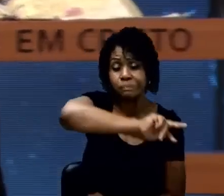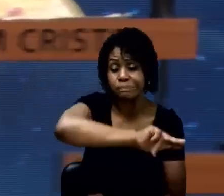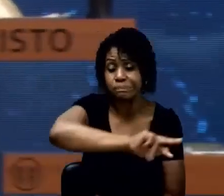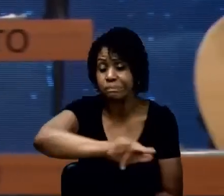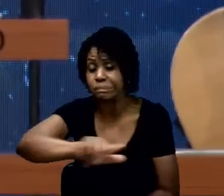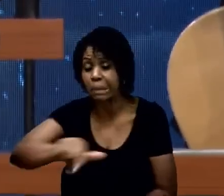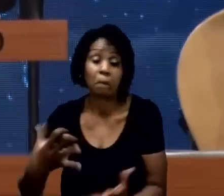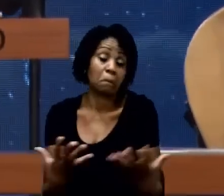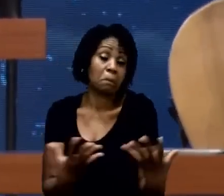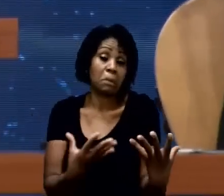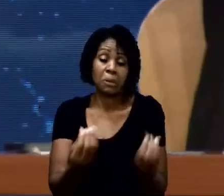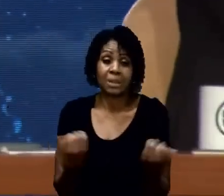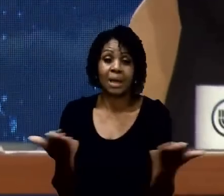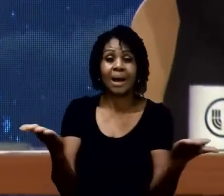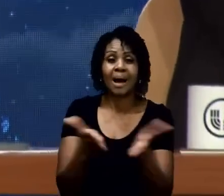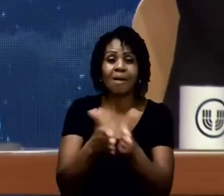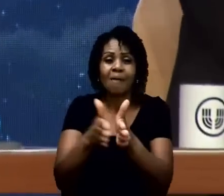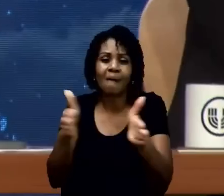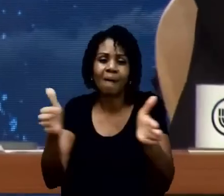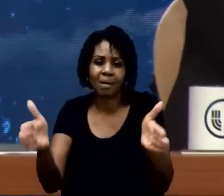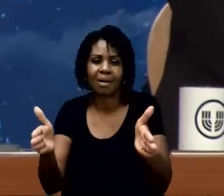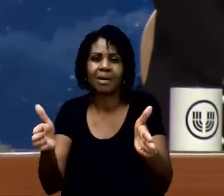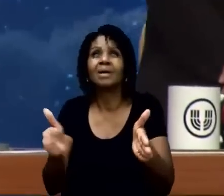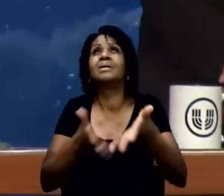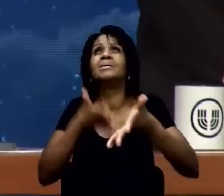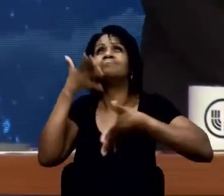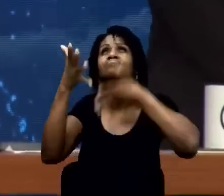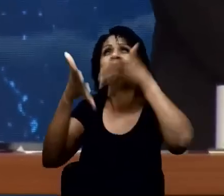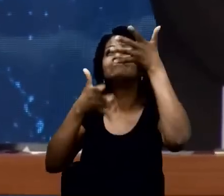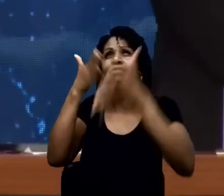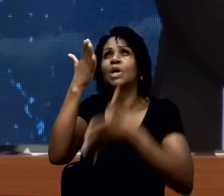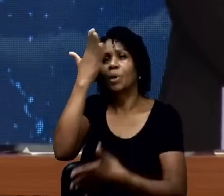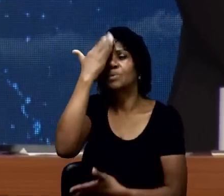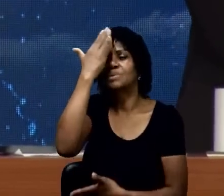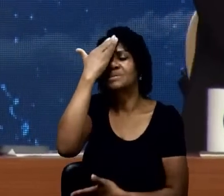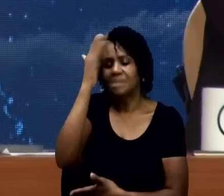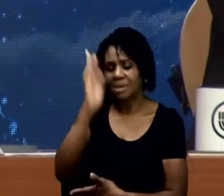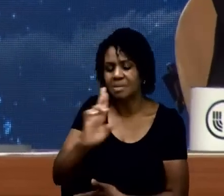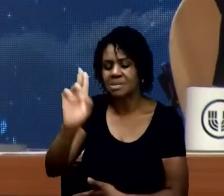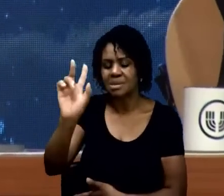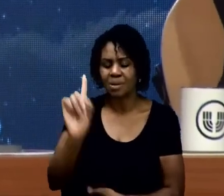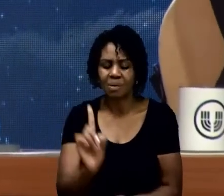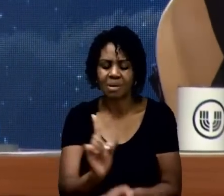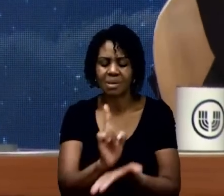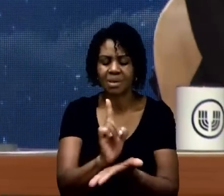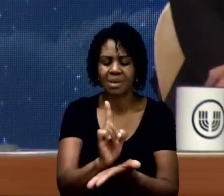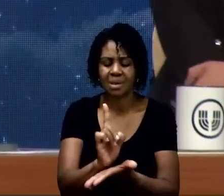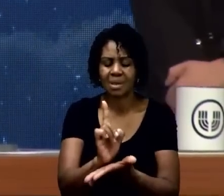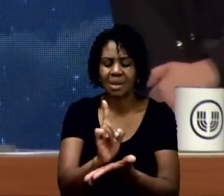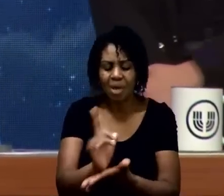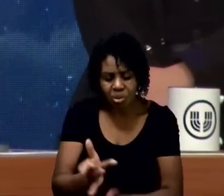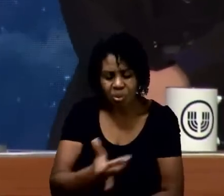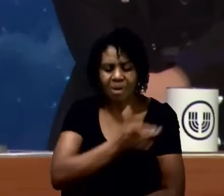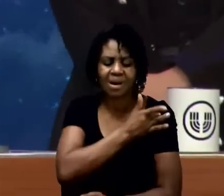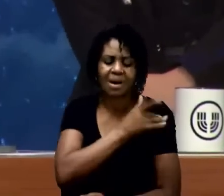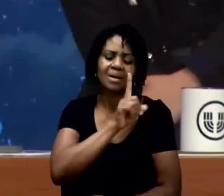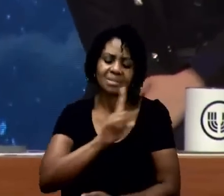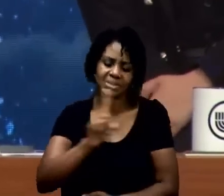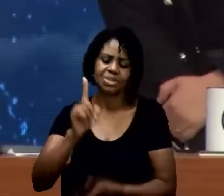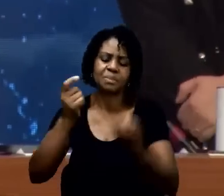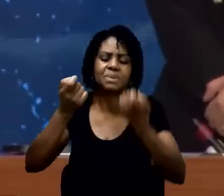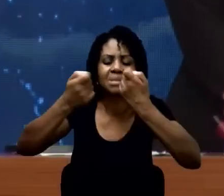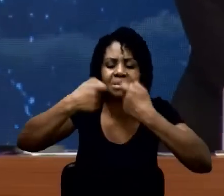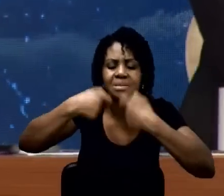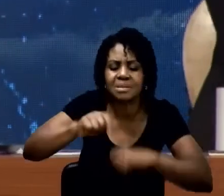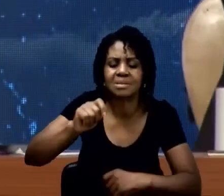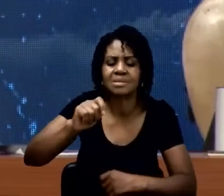Neste momento agora. Fala Senhor Jesus. Eu sei que o Senhor está aqui. Eu quero tocar agora no teu manto. Eu sei que